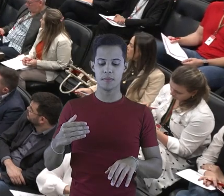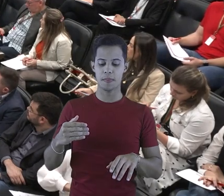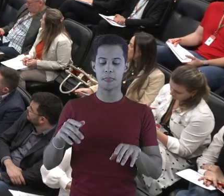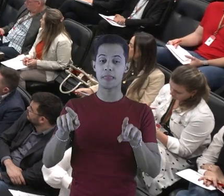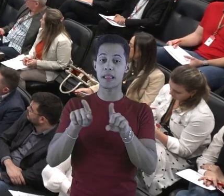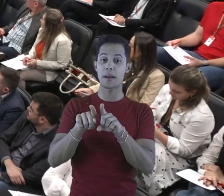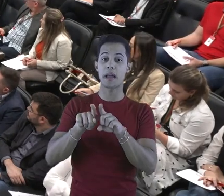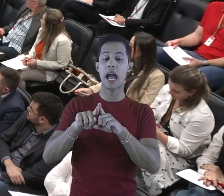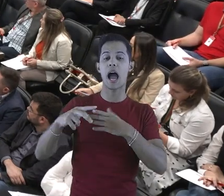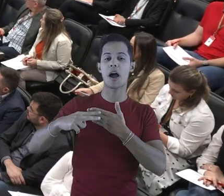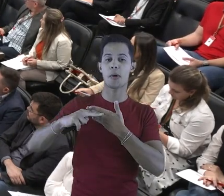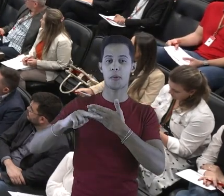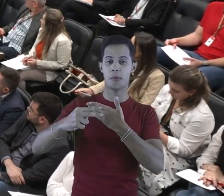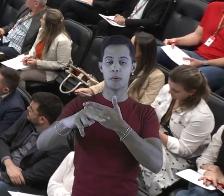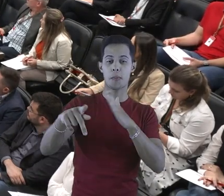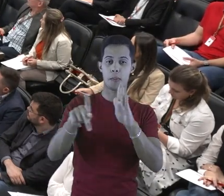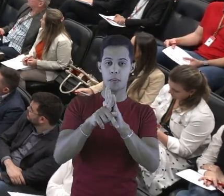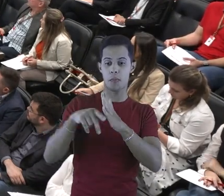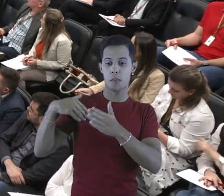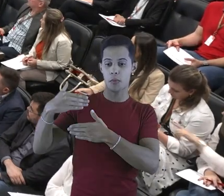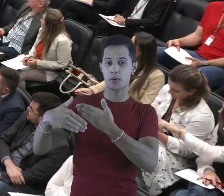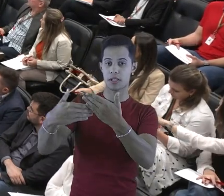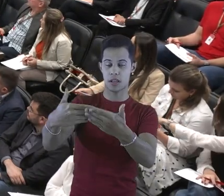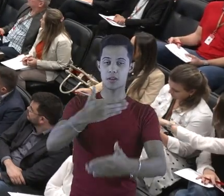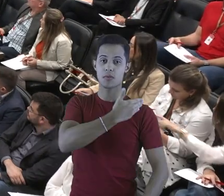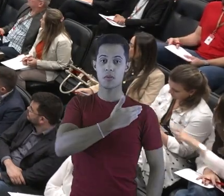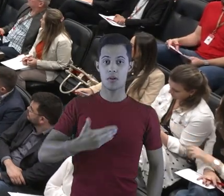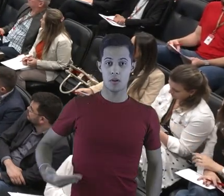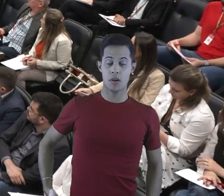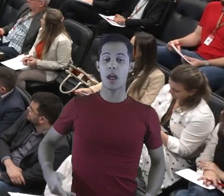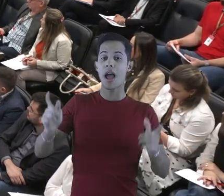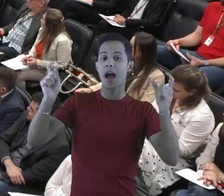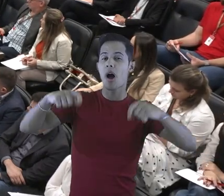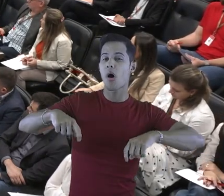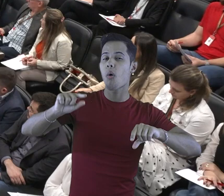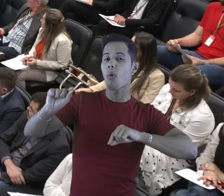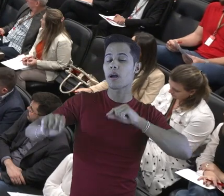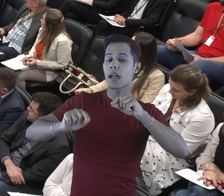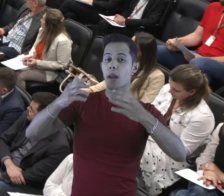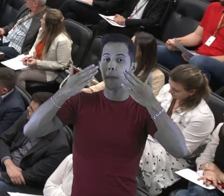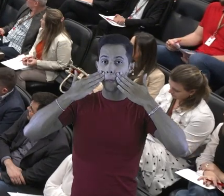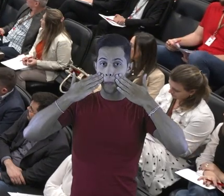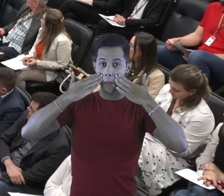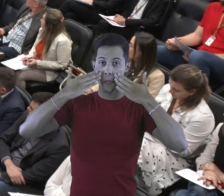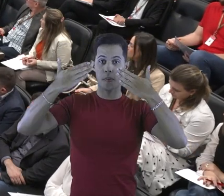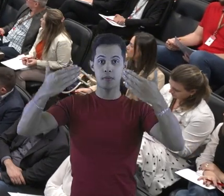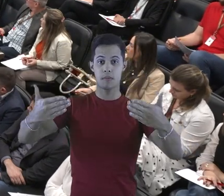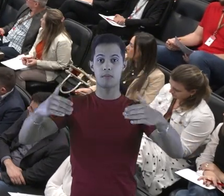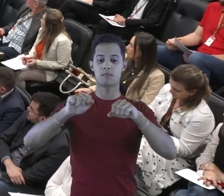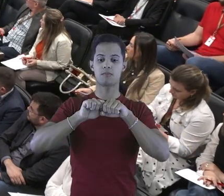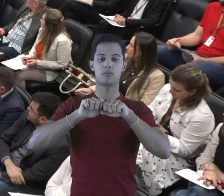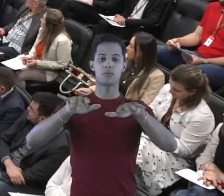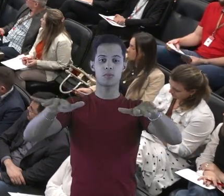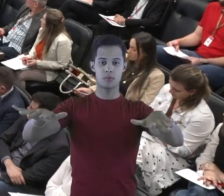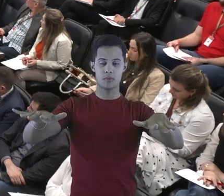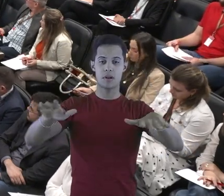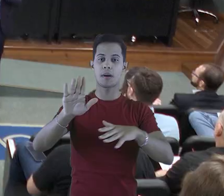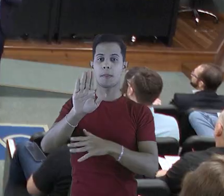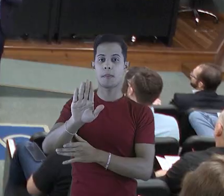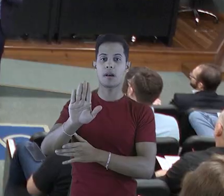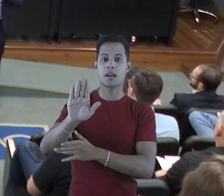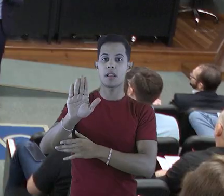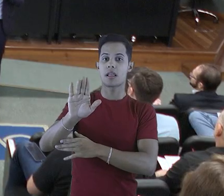a consequência do processo ser público é a possibilidade de publicidade ou publicização ampla,